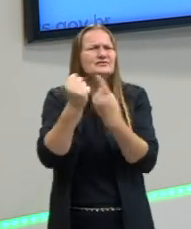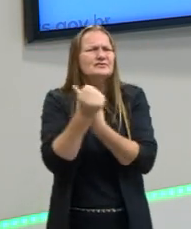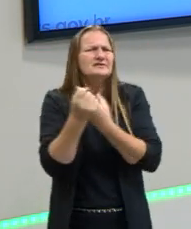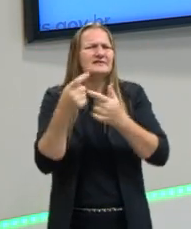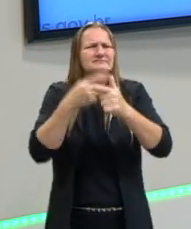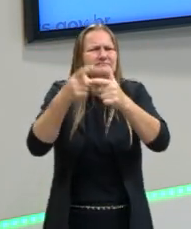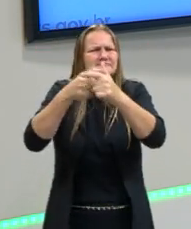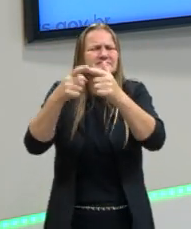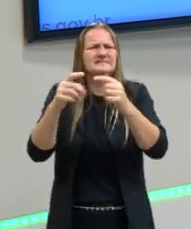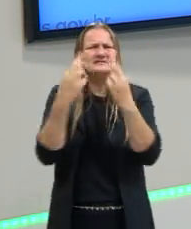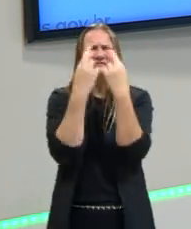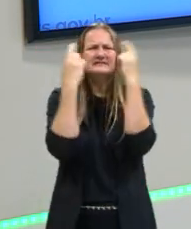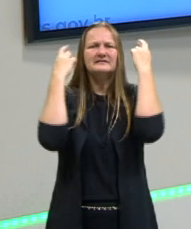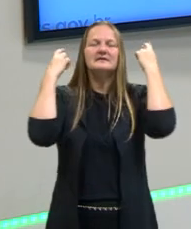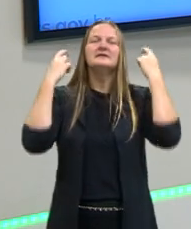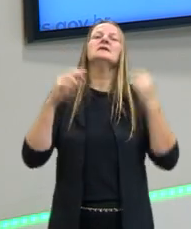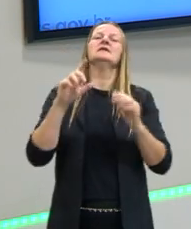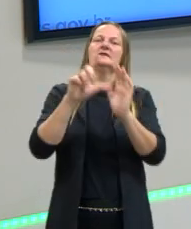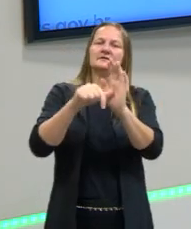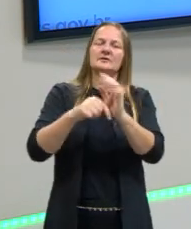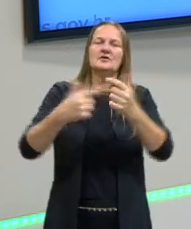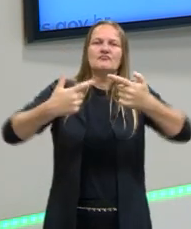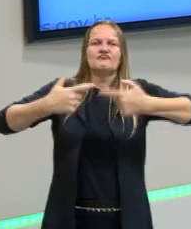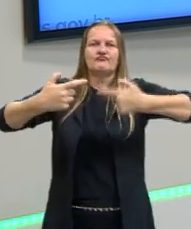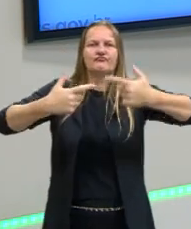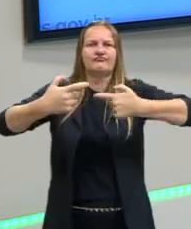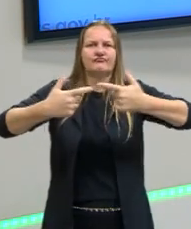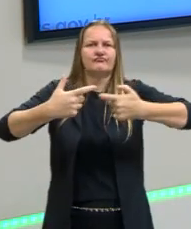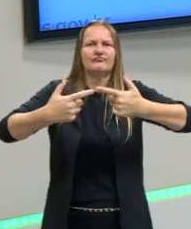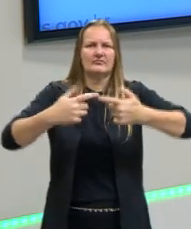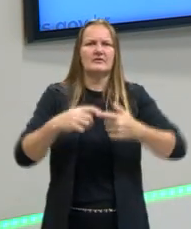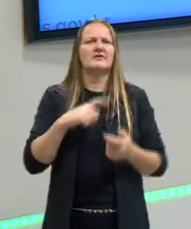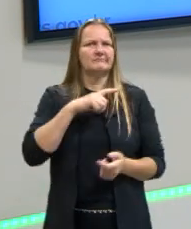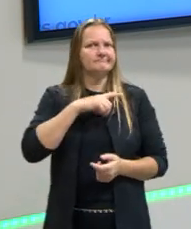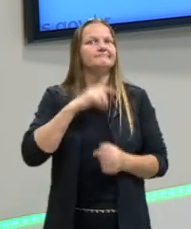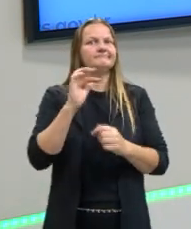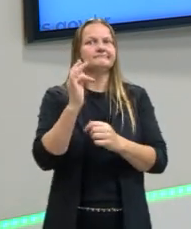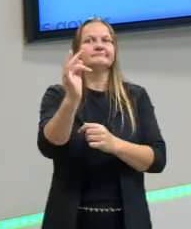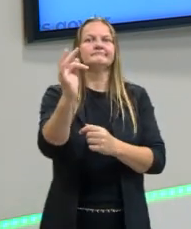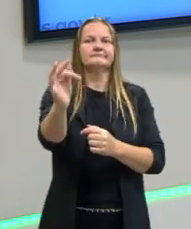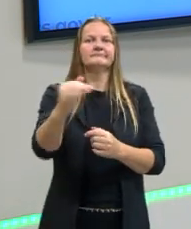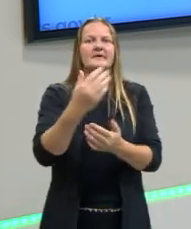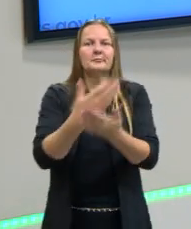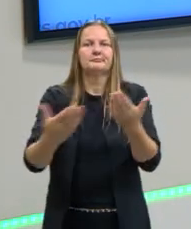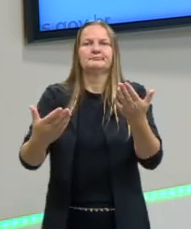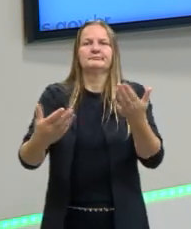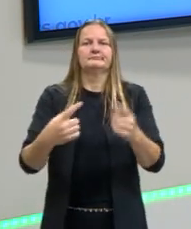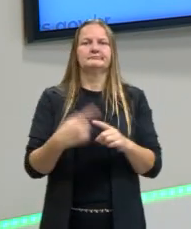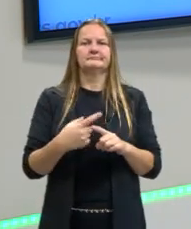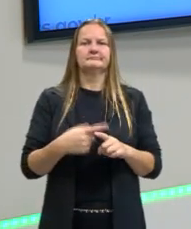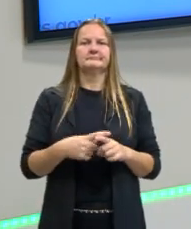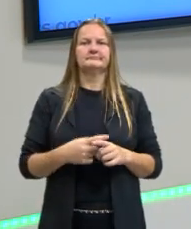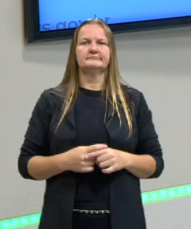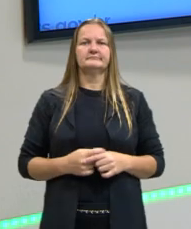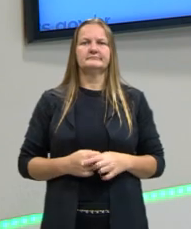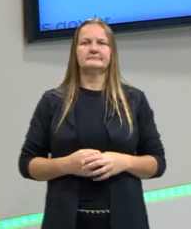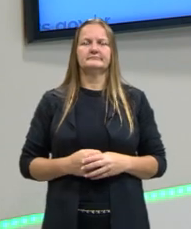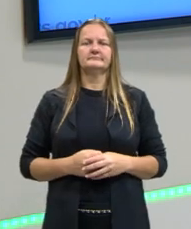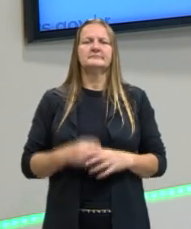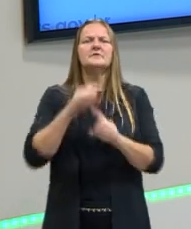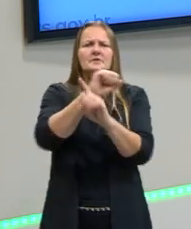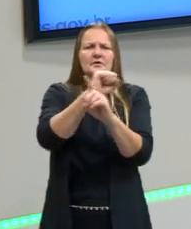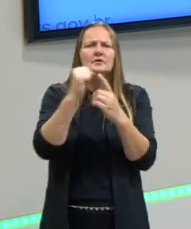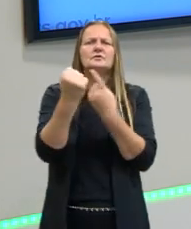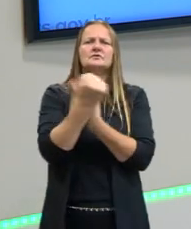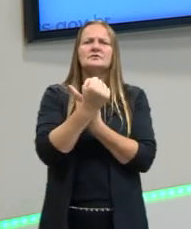à grega como deu por exemplo na Guerra do Peloponeso que apenas perde a guerra as a